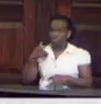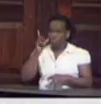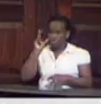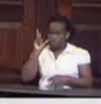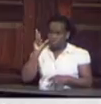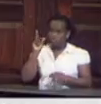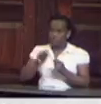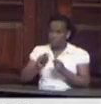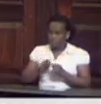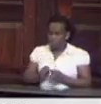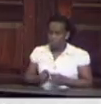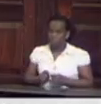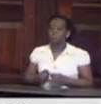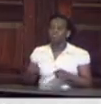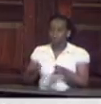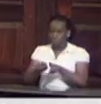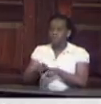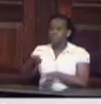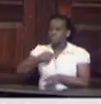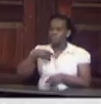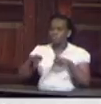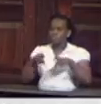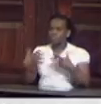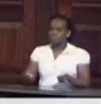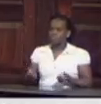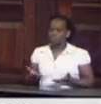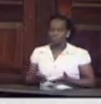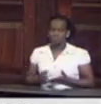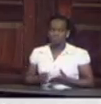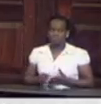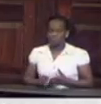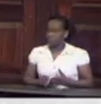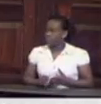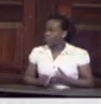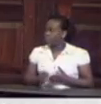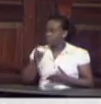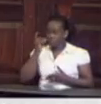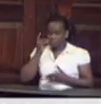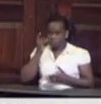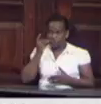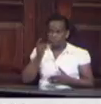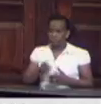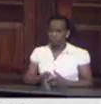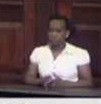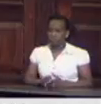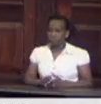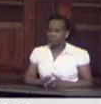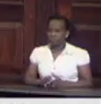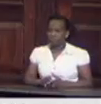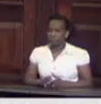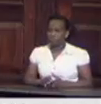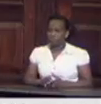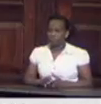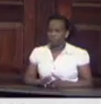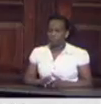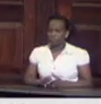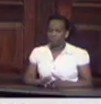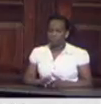anteontem nessa casa, eu também sou populista. Deputado Samuel